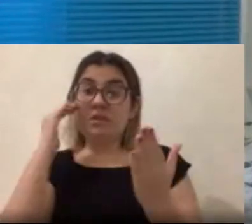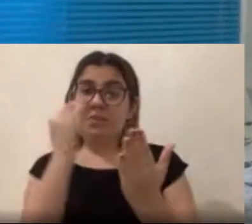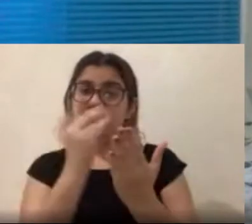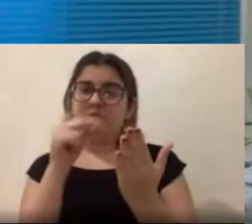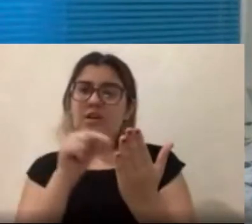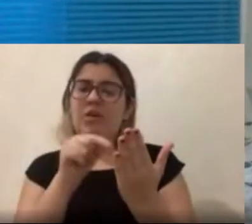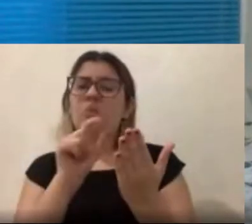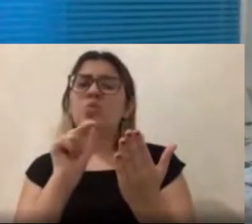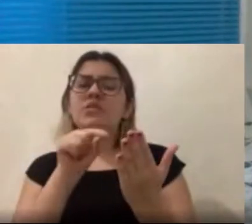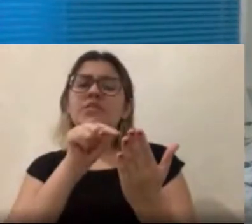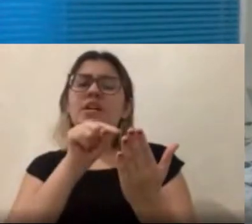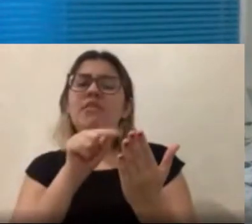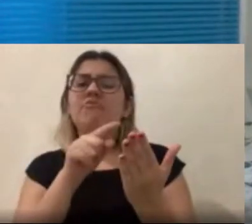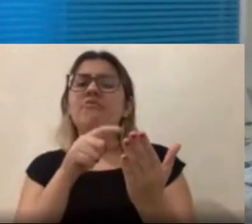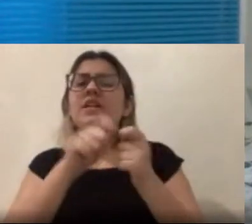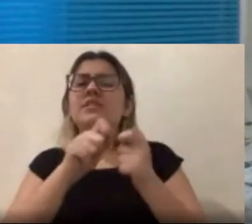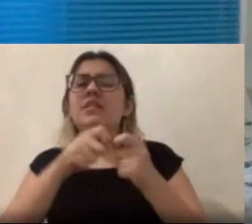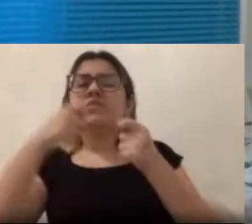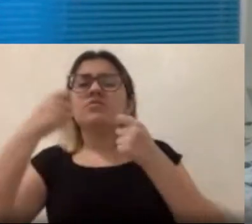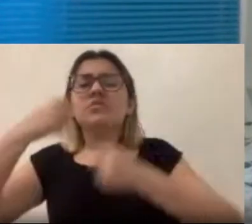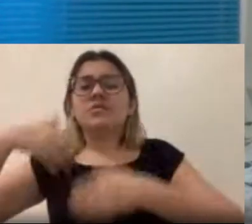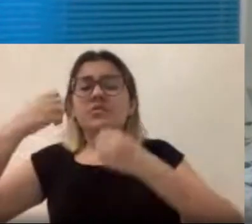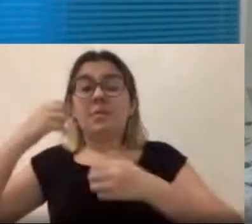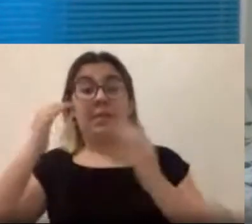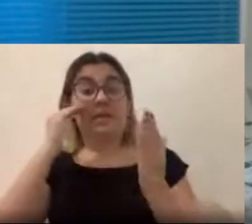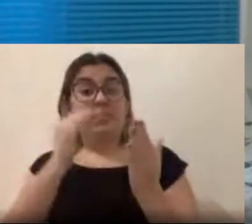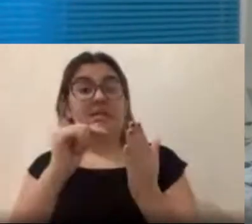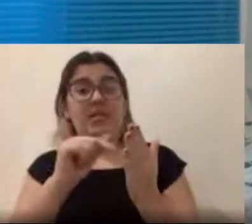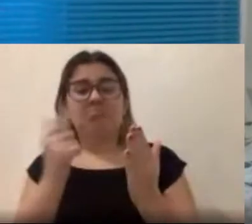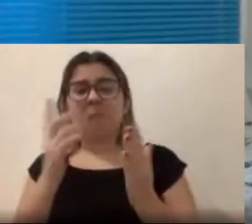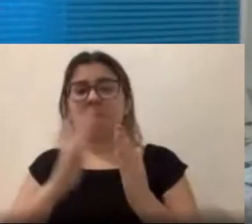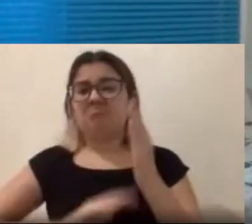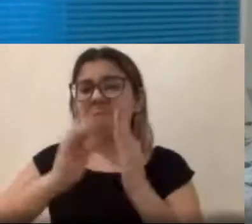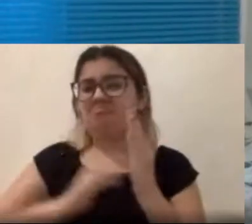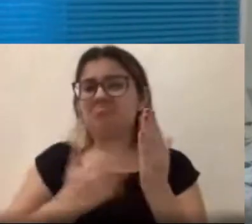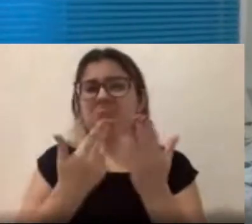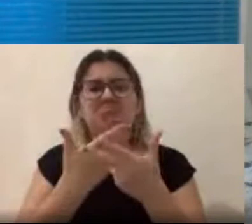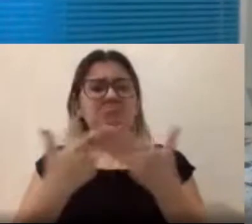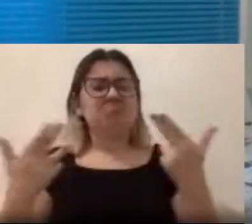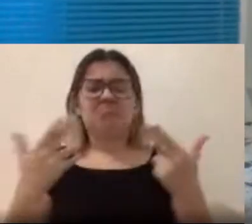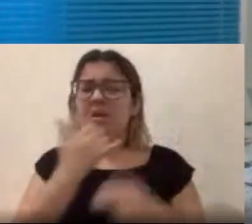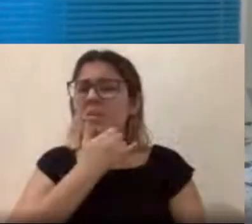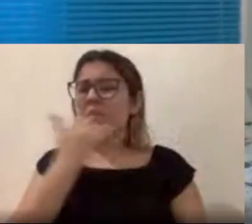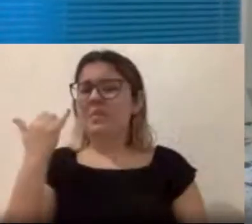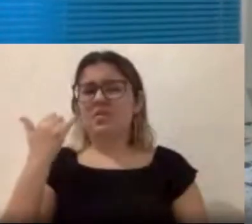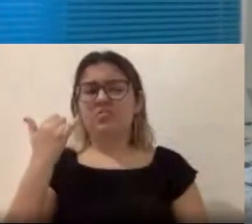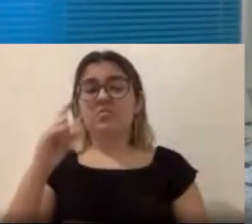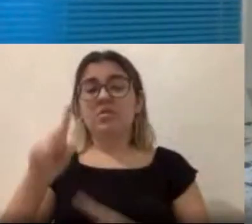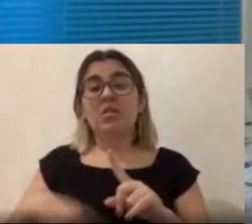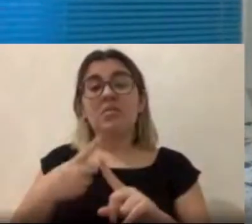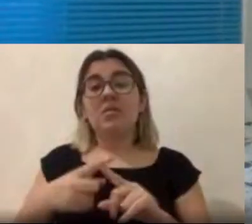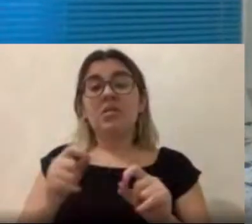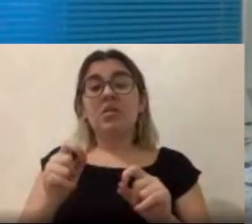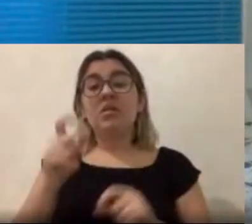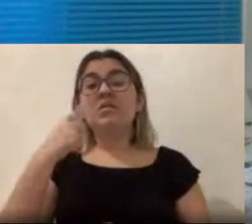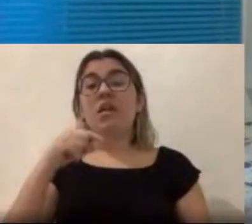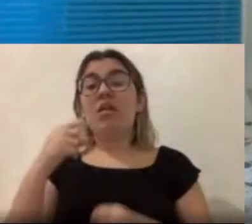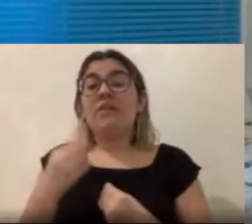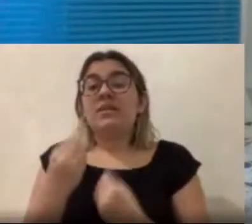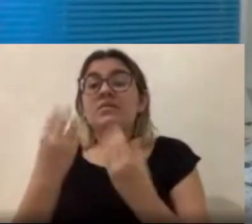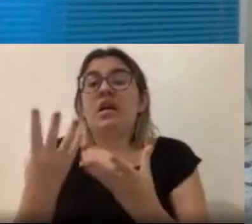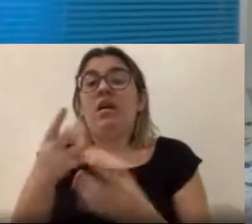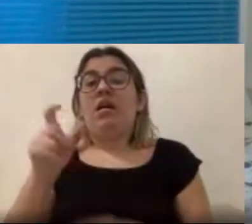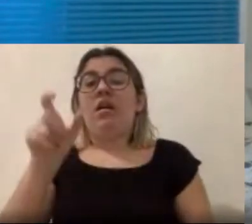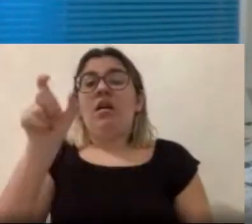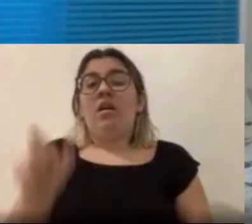eu penso que você deve respeitar a inteligência de quem está recebendo a audiodescrição. Em momento